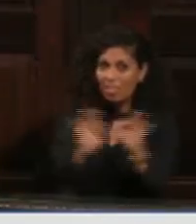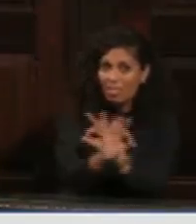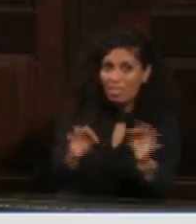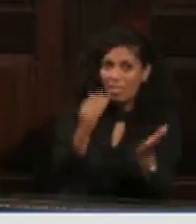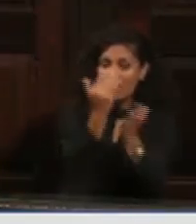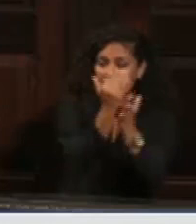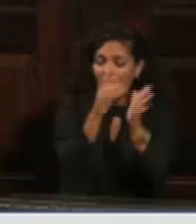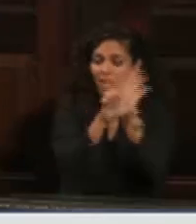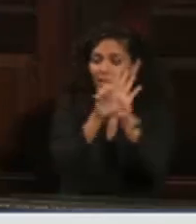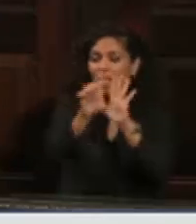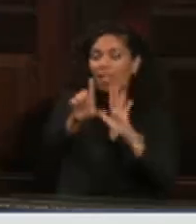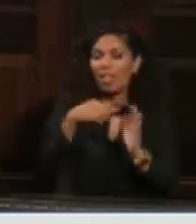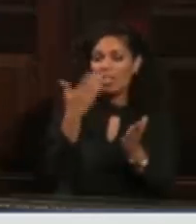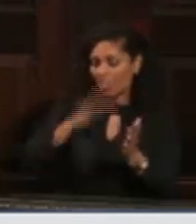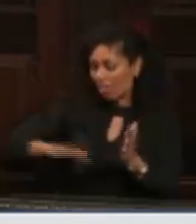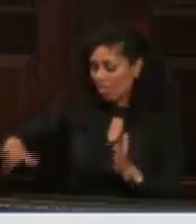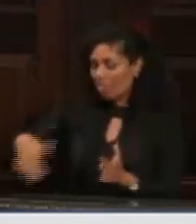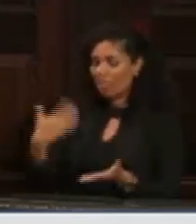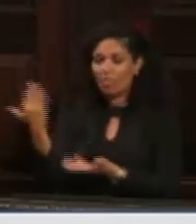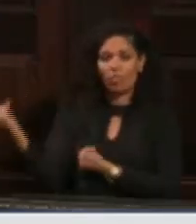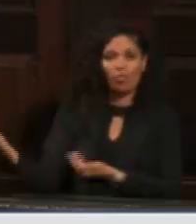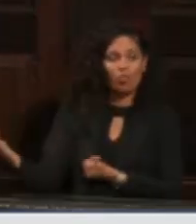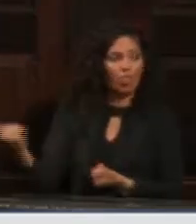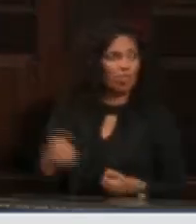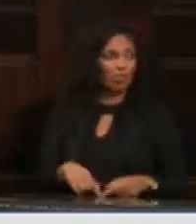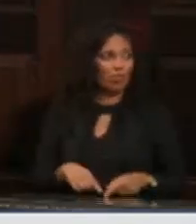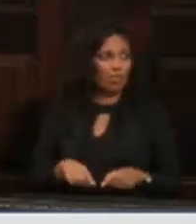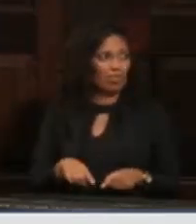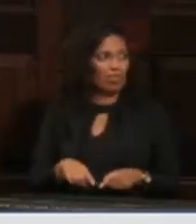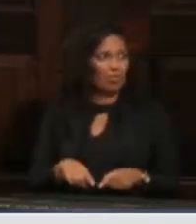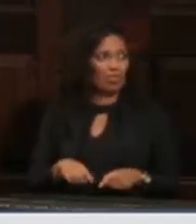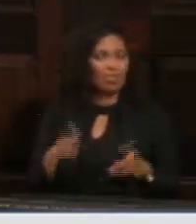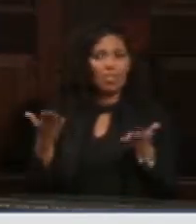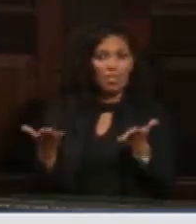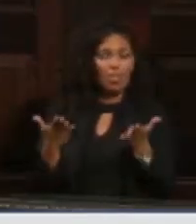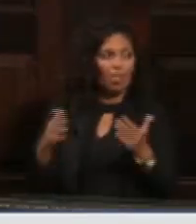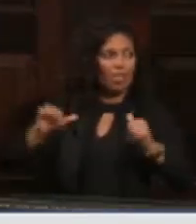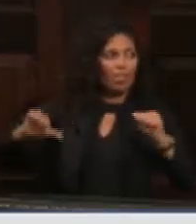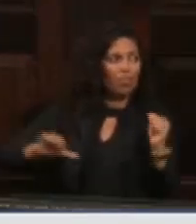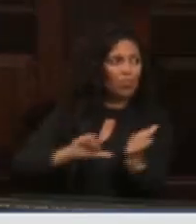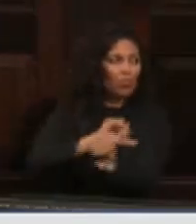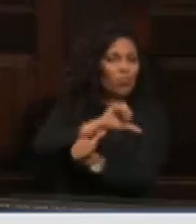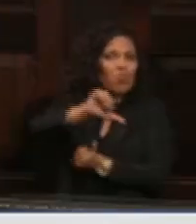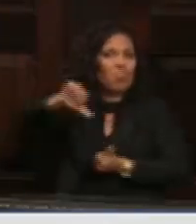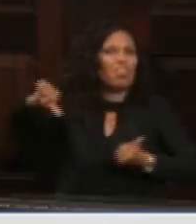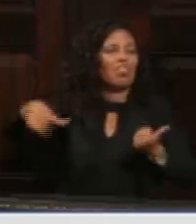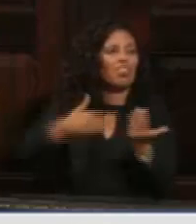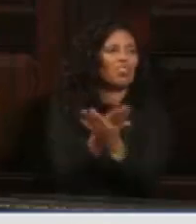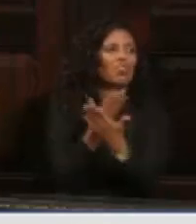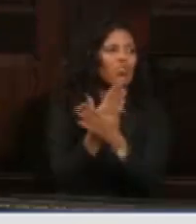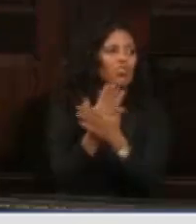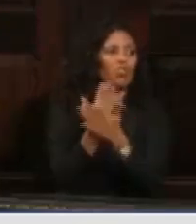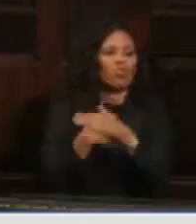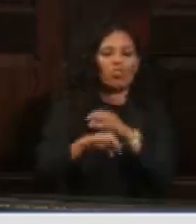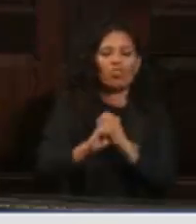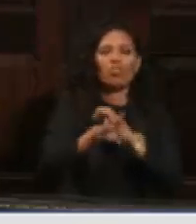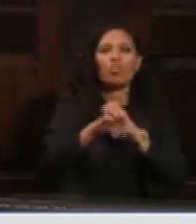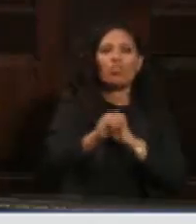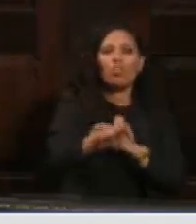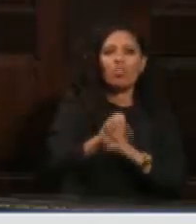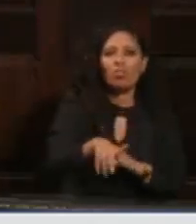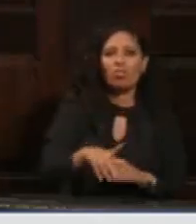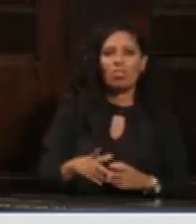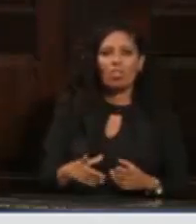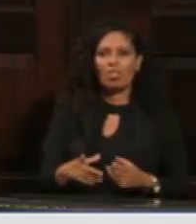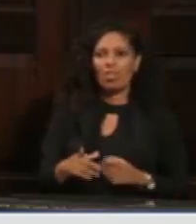Descumpram, em particular, os direitos da criança. E ainda por cima, querendo transformar a escola brasileira em repetidora de um